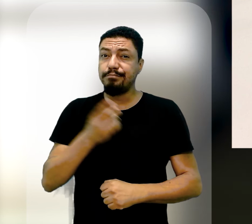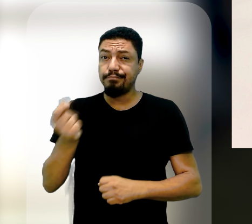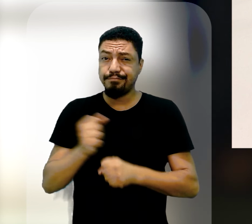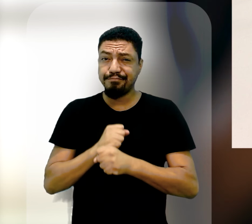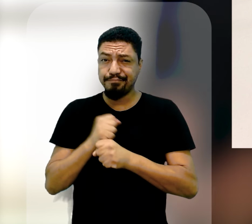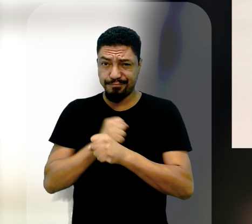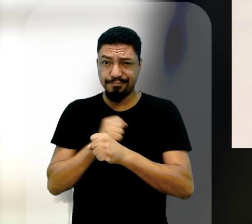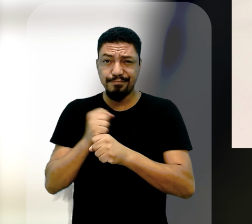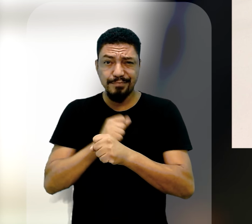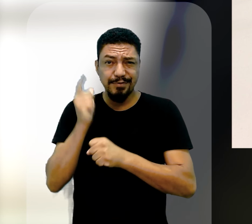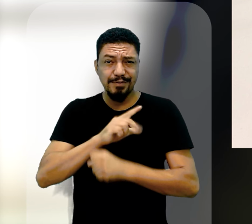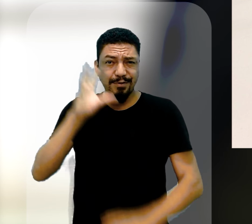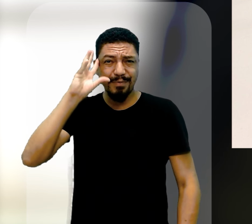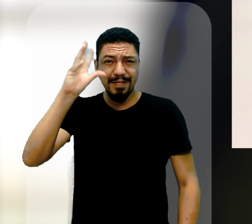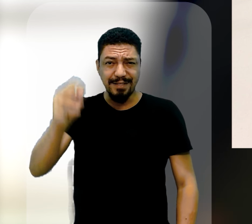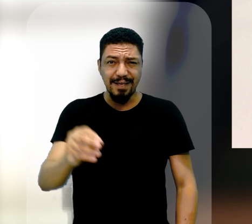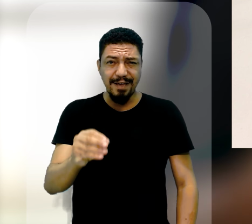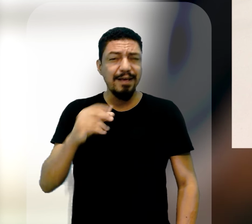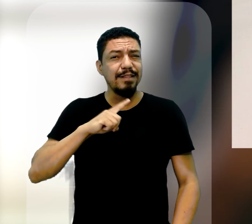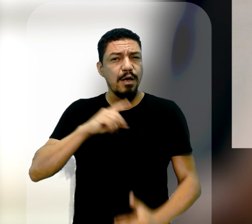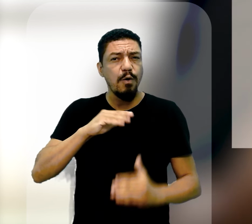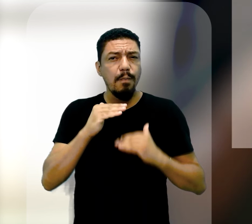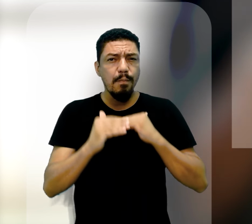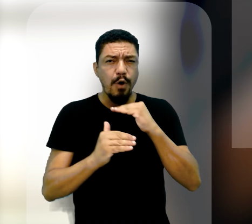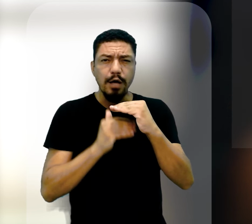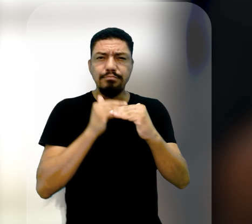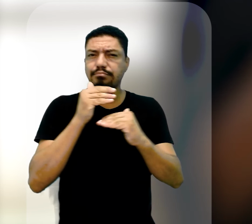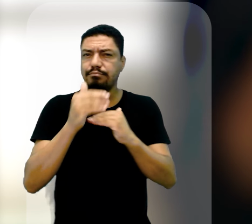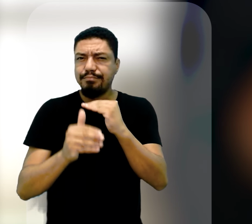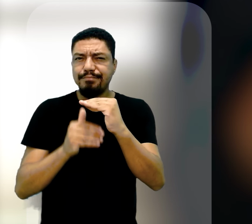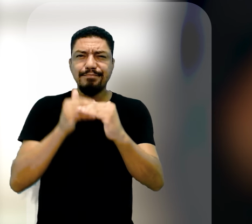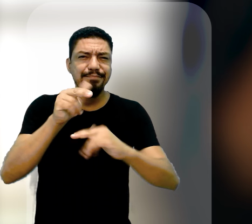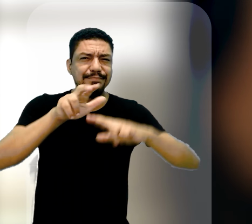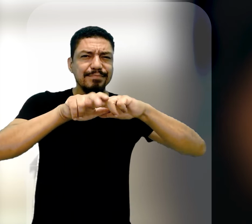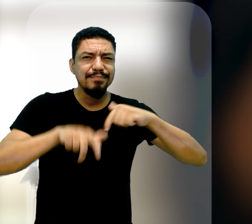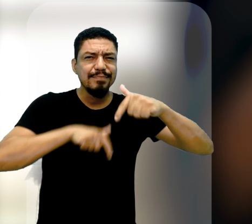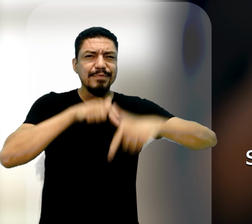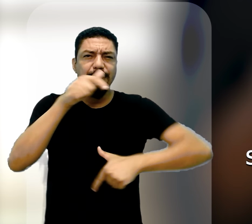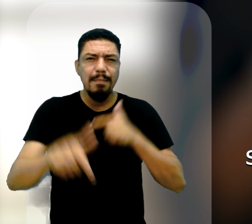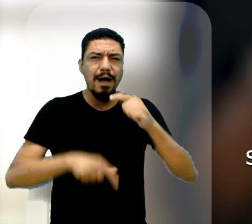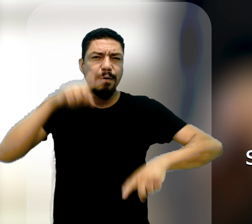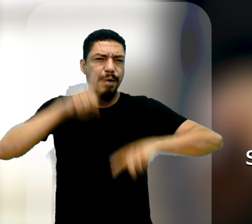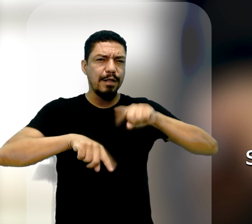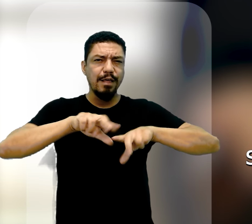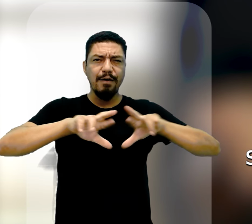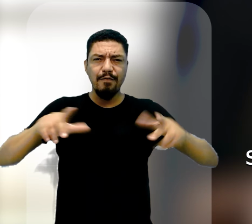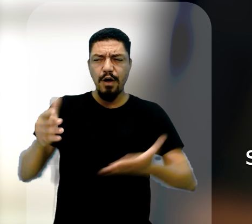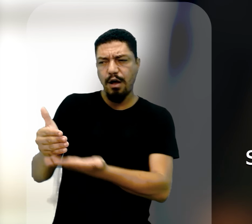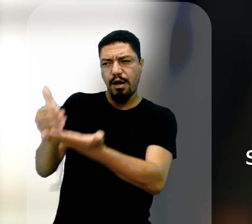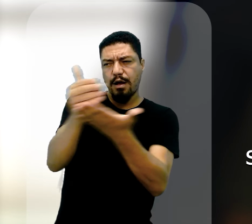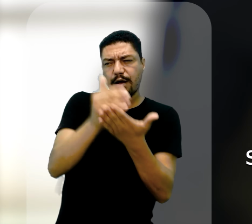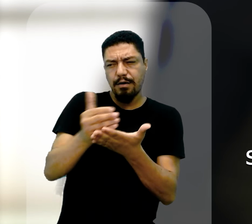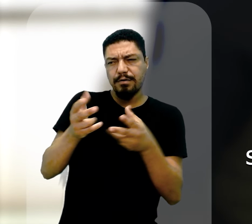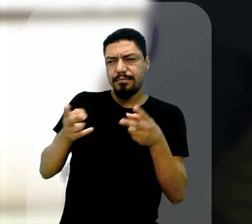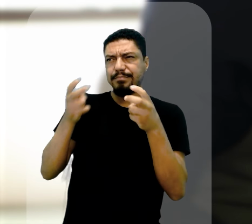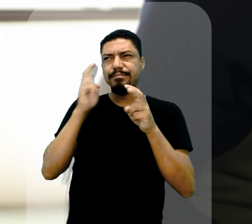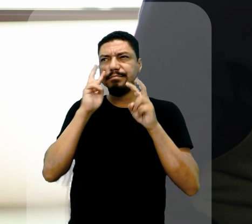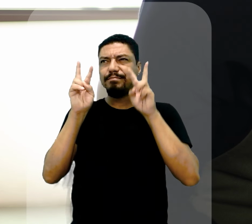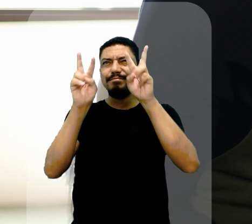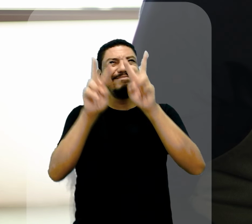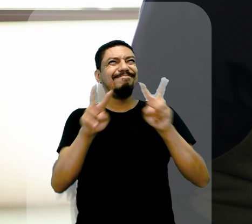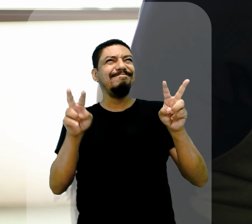poucos, é todo um processo que o trabalho, que a materialidade vai trazendo, e você vai se questionando, o que eu estou fazendo aqui? E